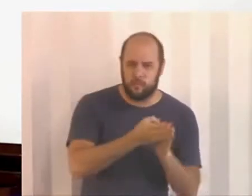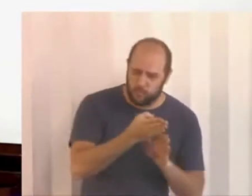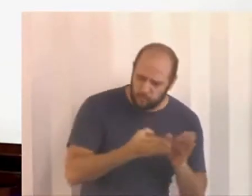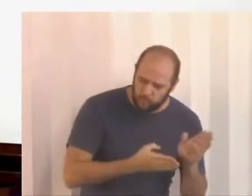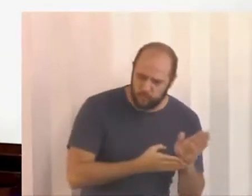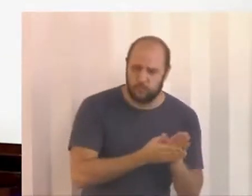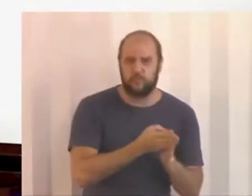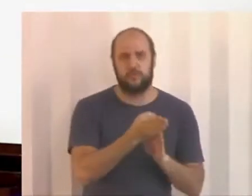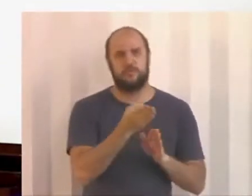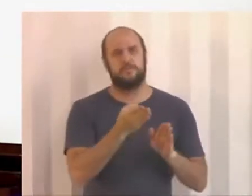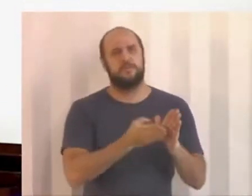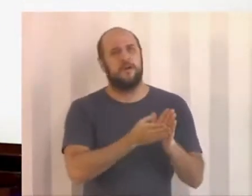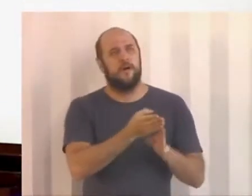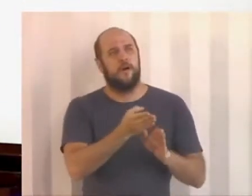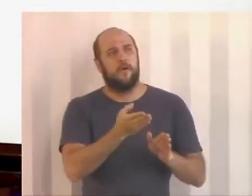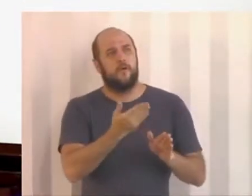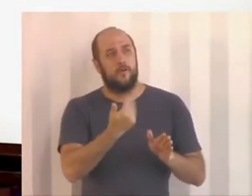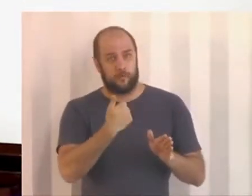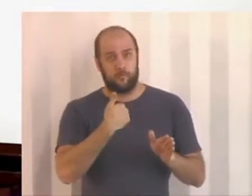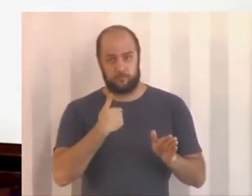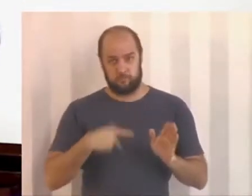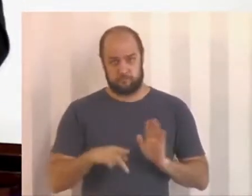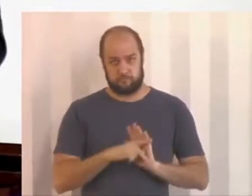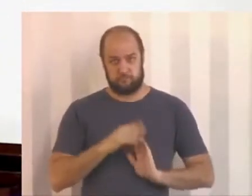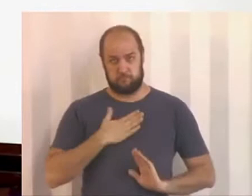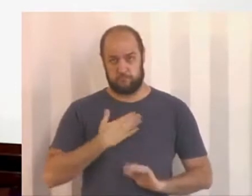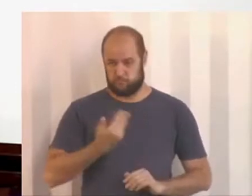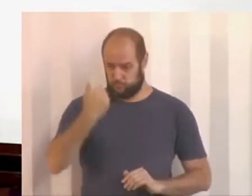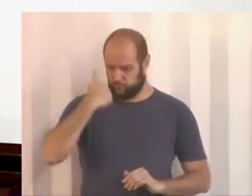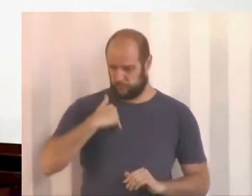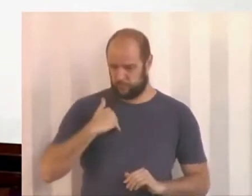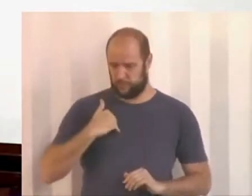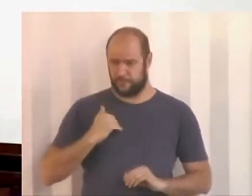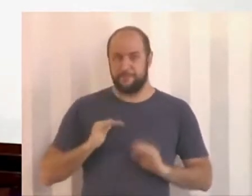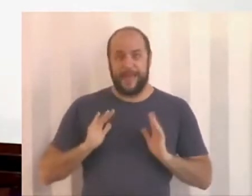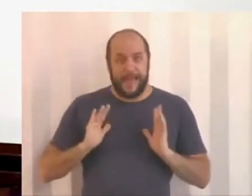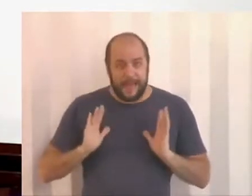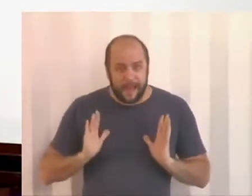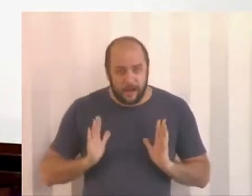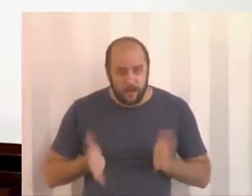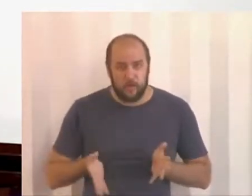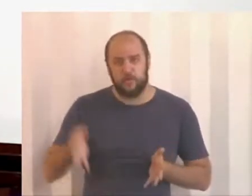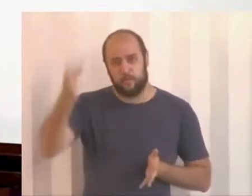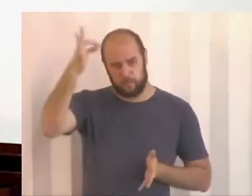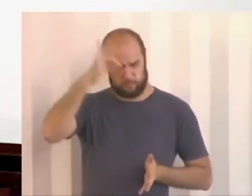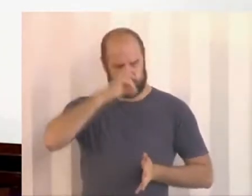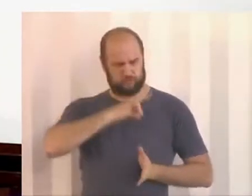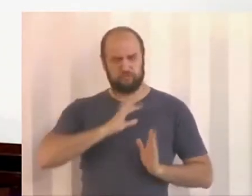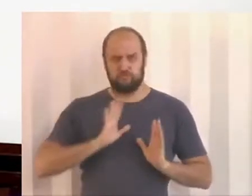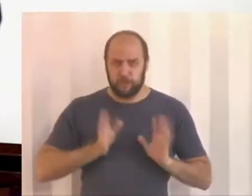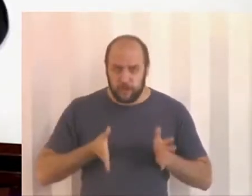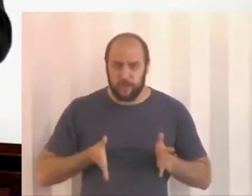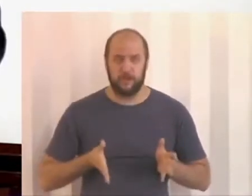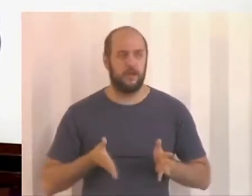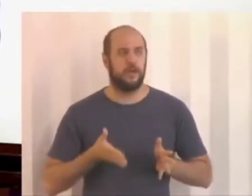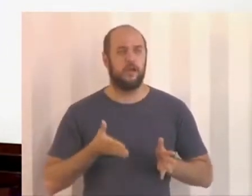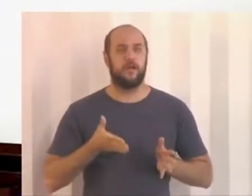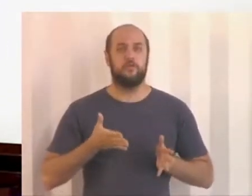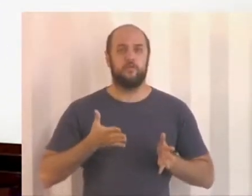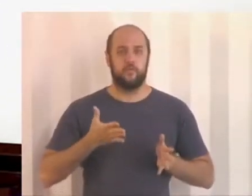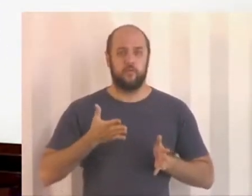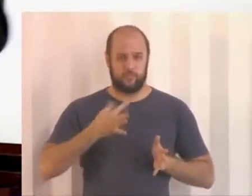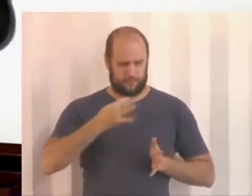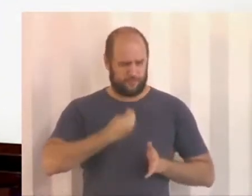de amor é algo que eu tenho e que eu posso agora transmitir ao meu irmão. Por quê? Porque o Espírito